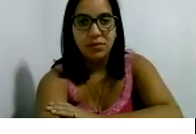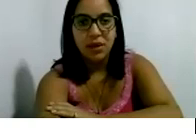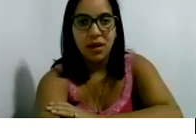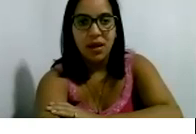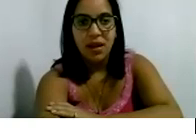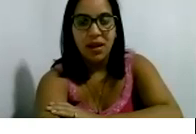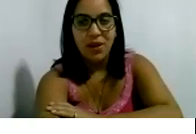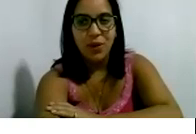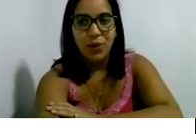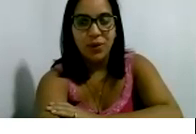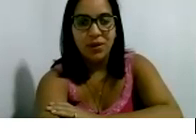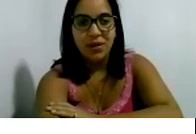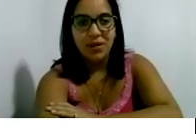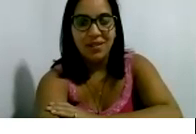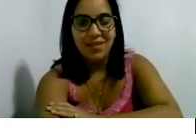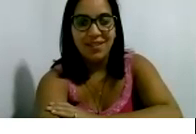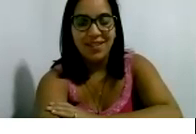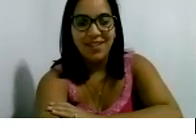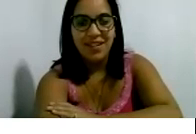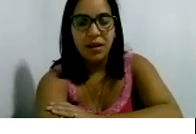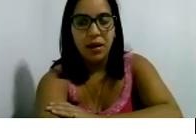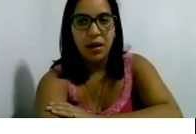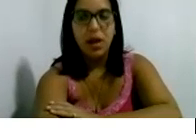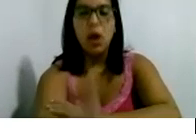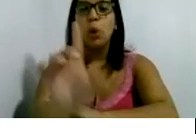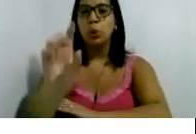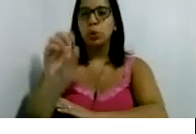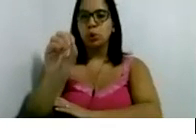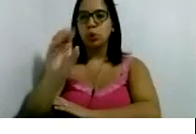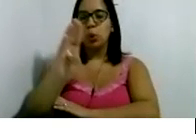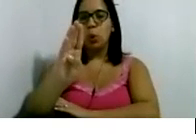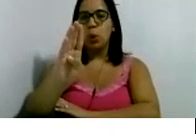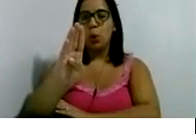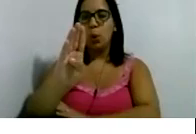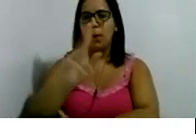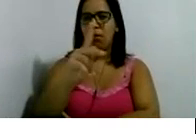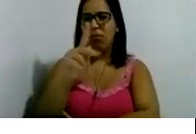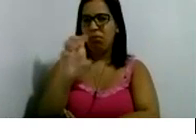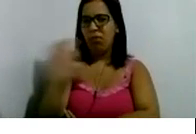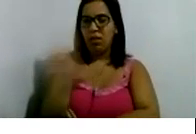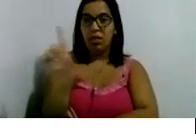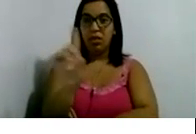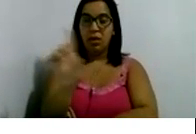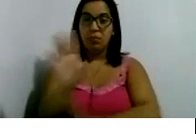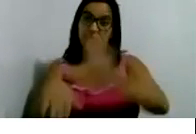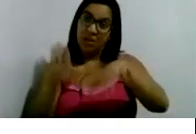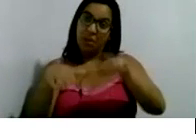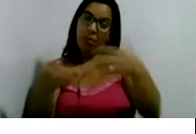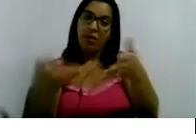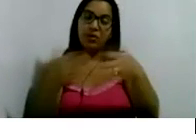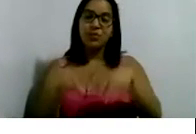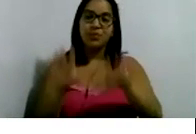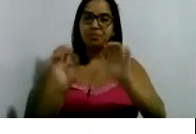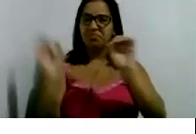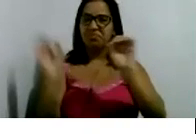Não. Doppler é um diagnóstico por imagem, mas dependendo de uma má formação,